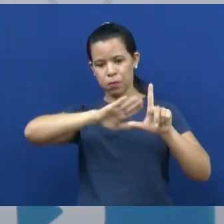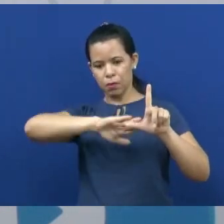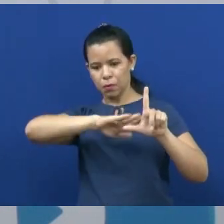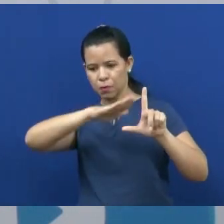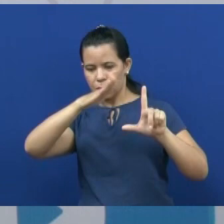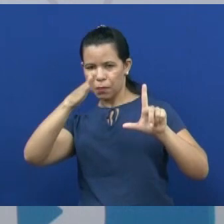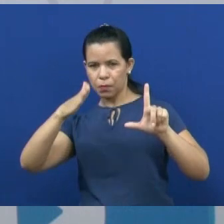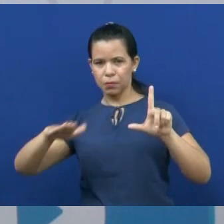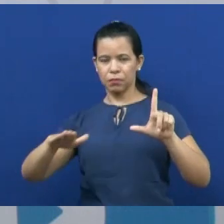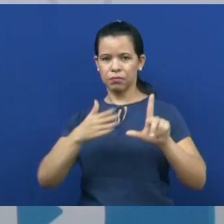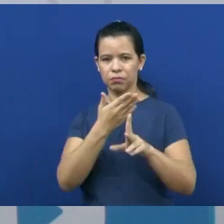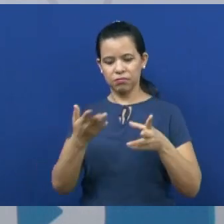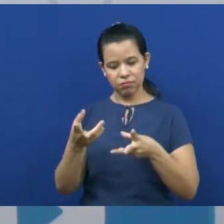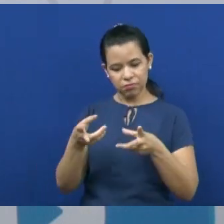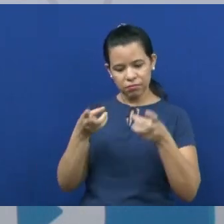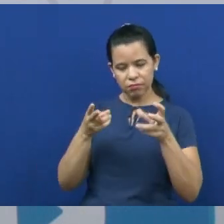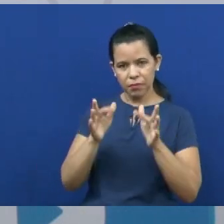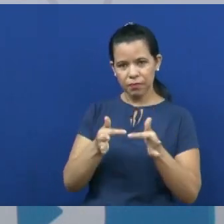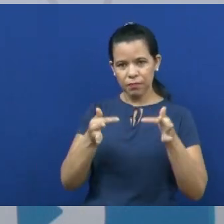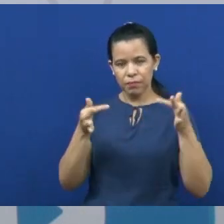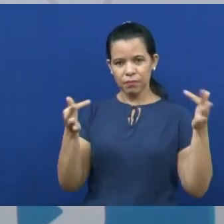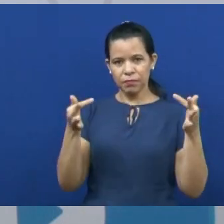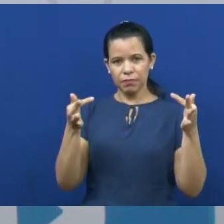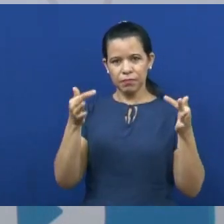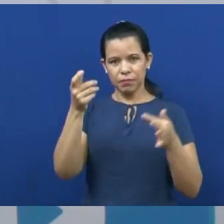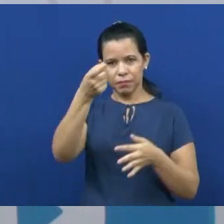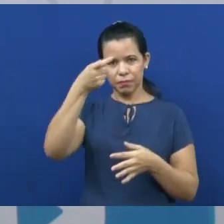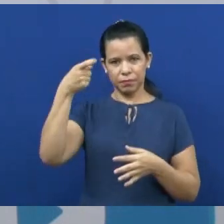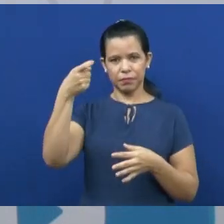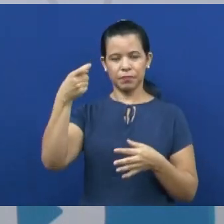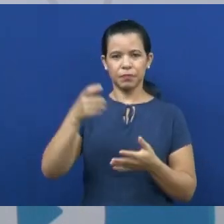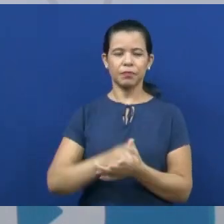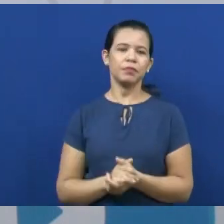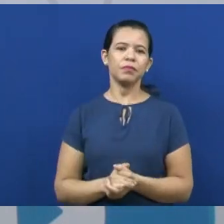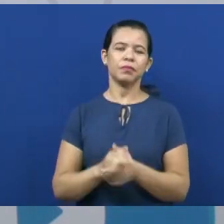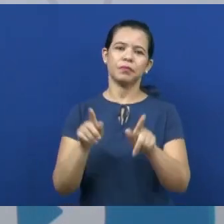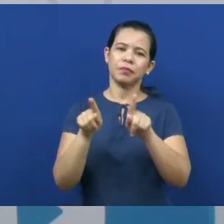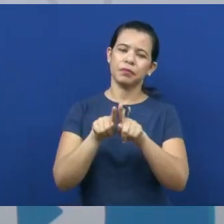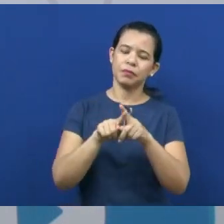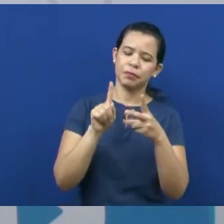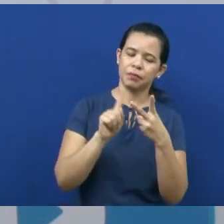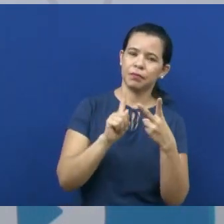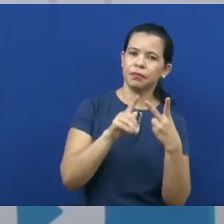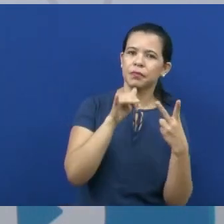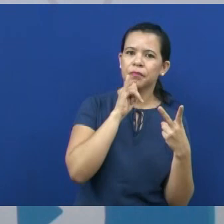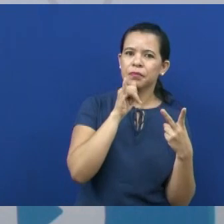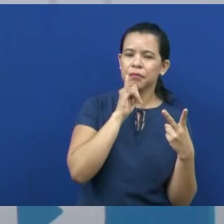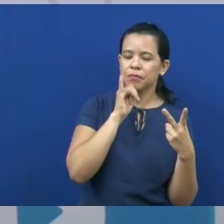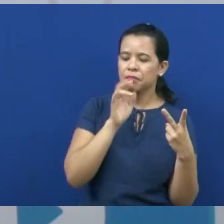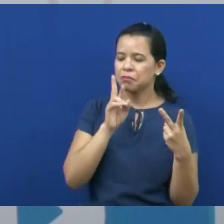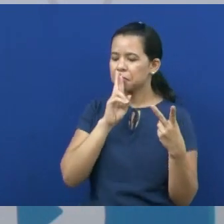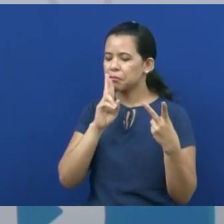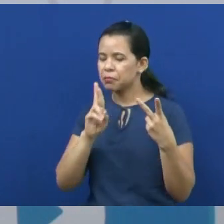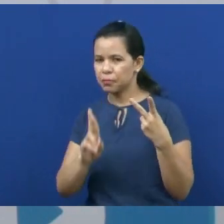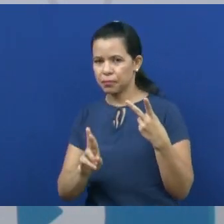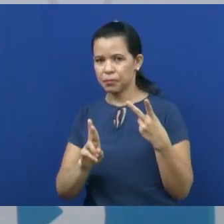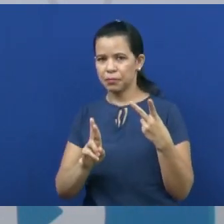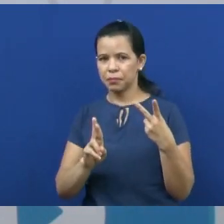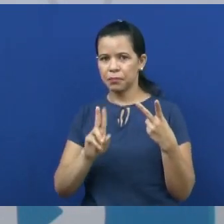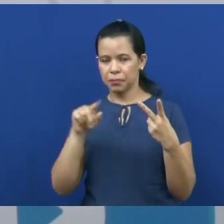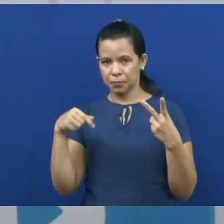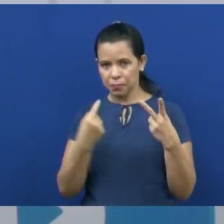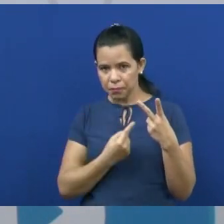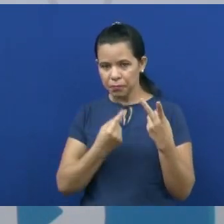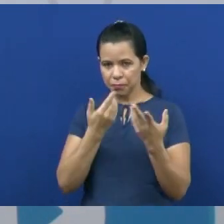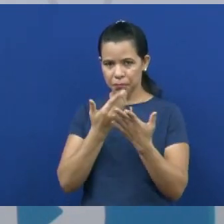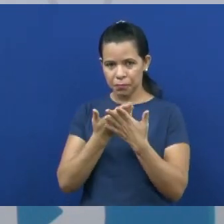a função exponencial. Um outro exemplo foi a resolução desse problema, onde foi